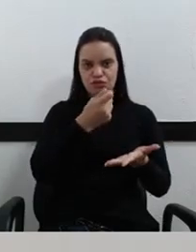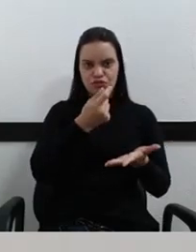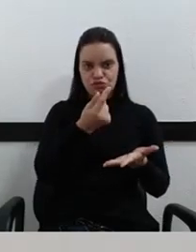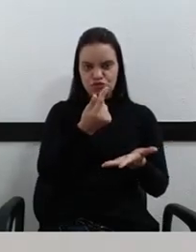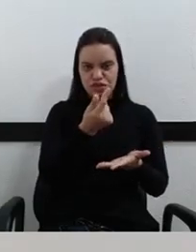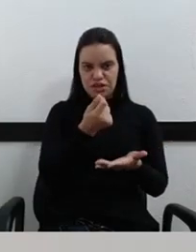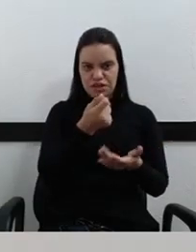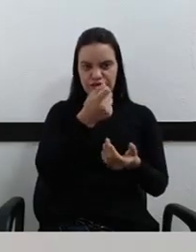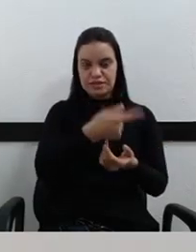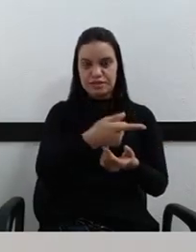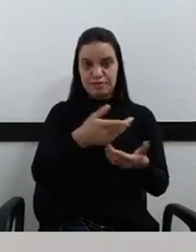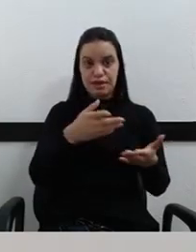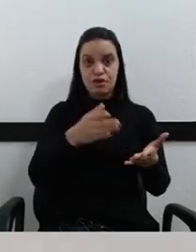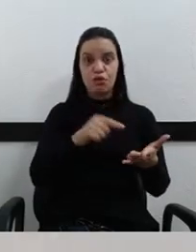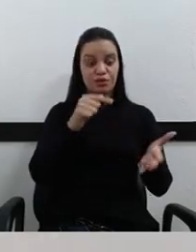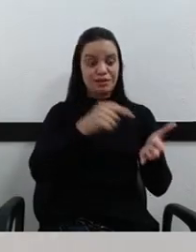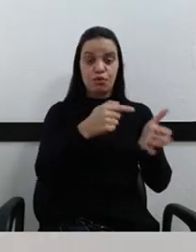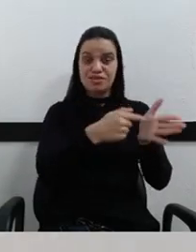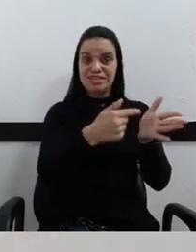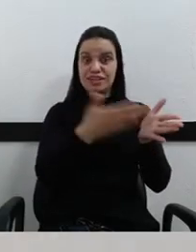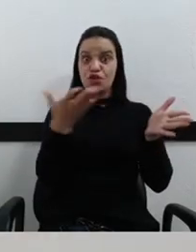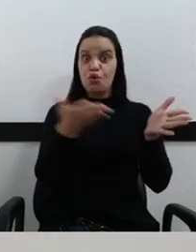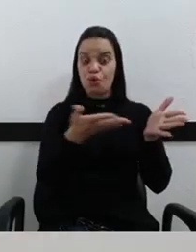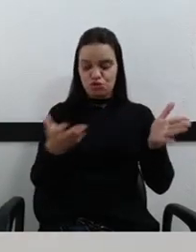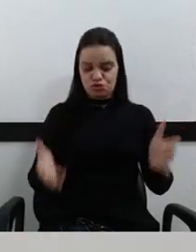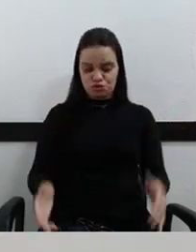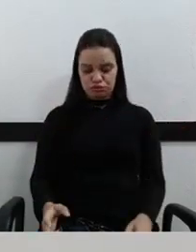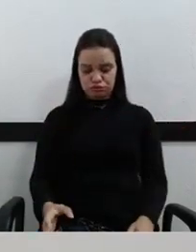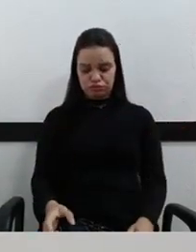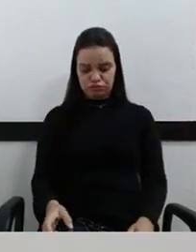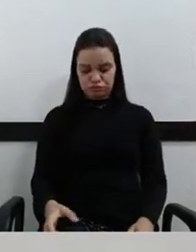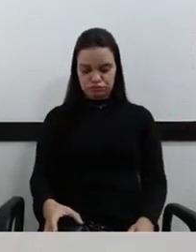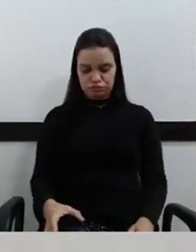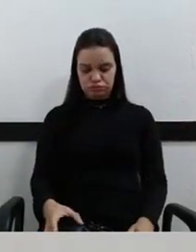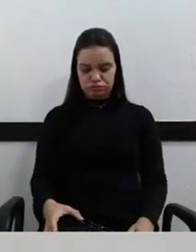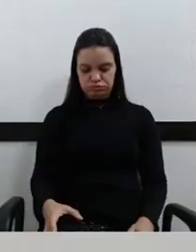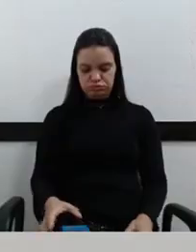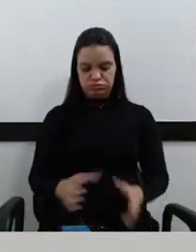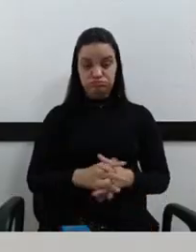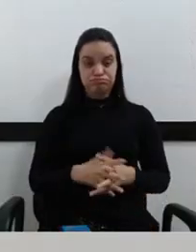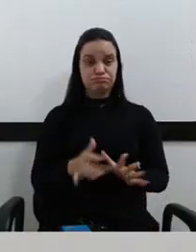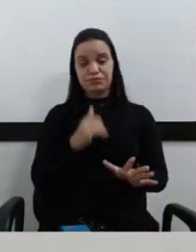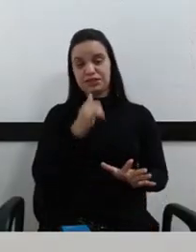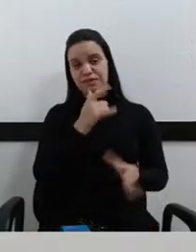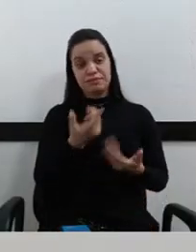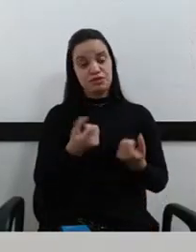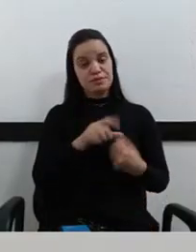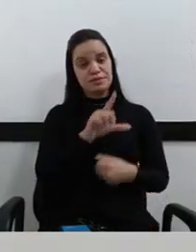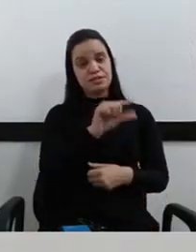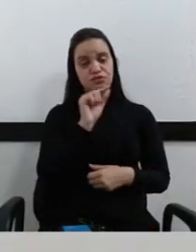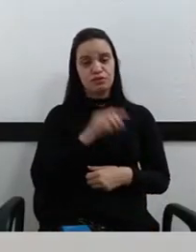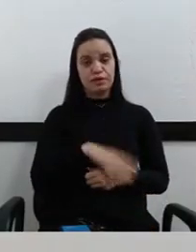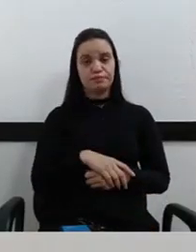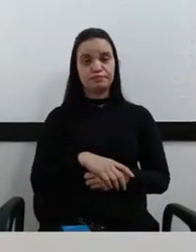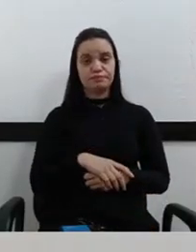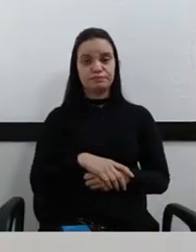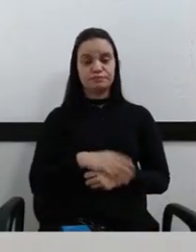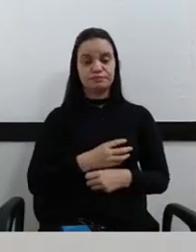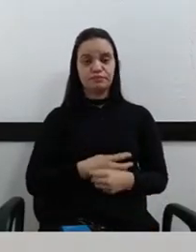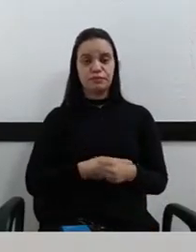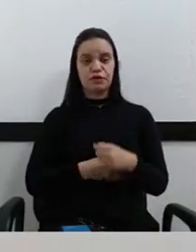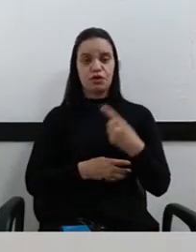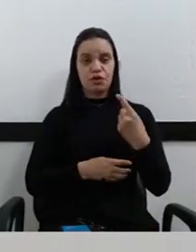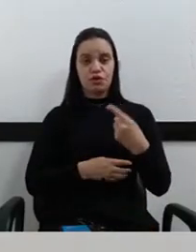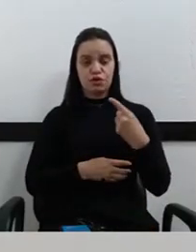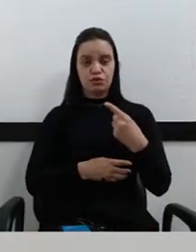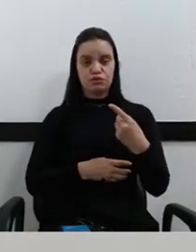Então, aos colegas caberá a seguinte escolha. E aí, infelizmente, cada um vai ter que ter a sua escolha. Número 1,